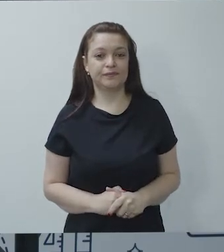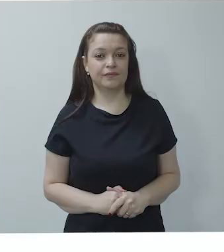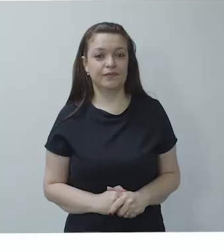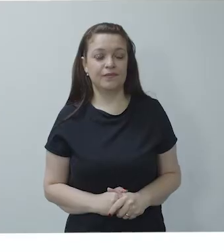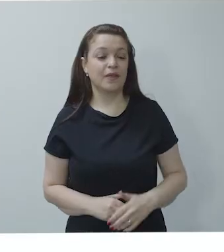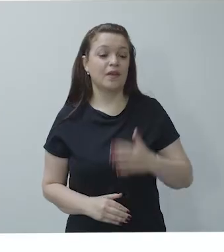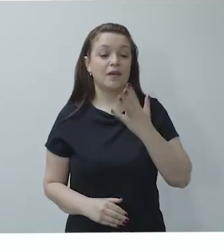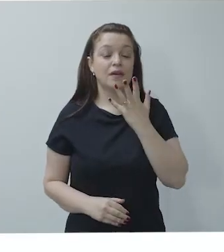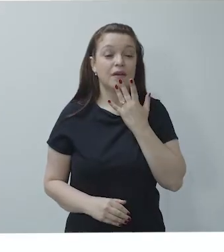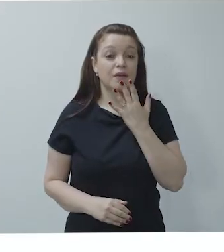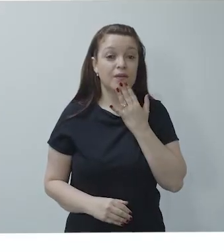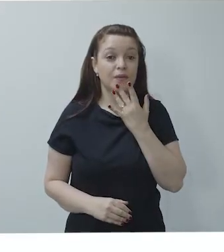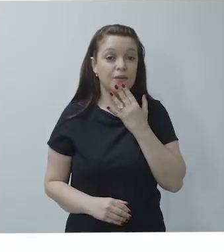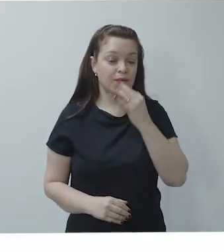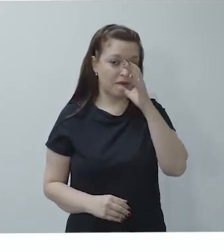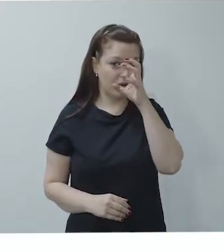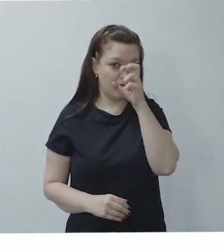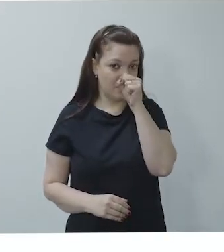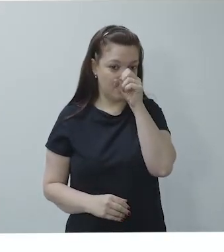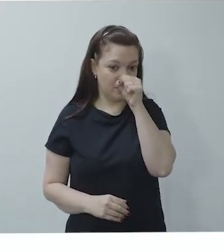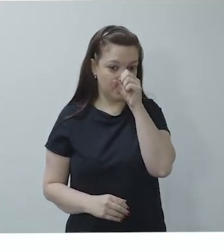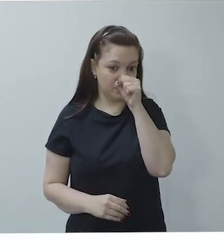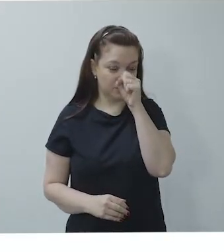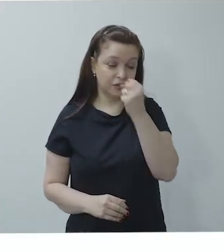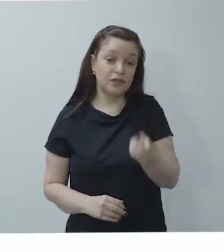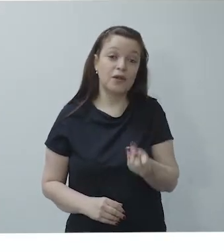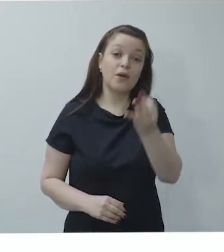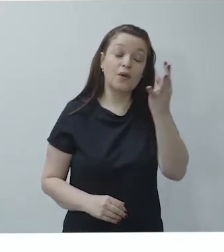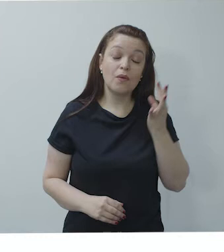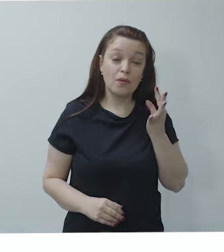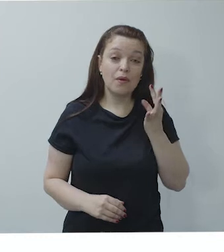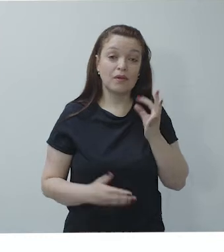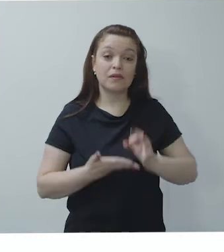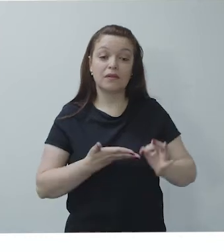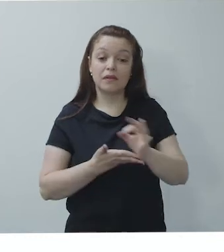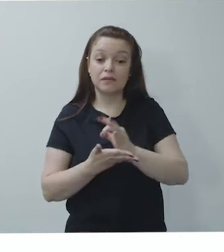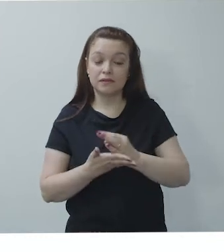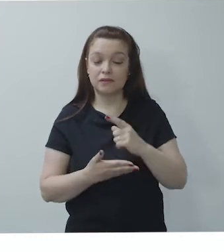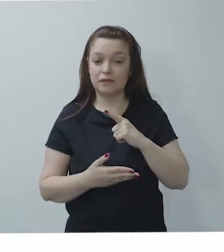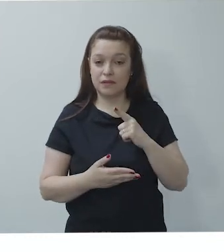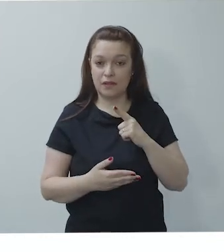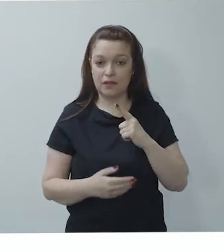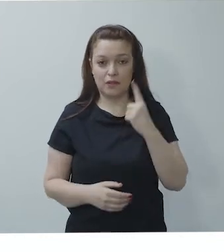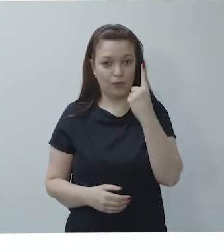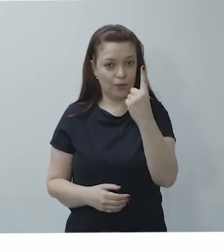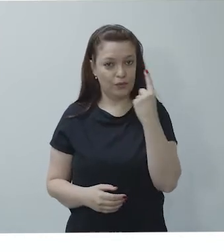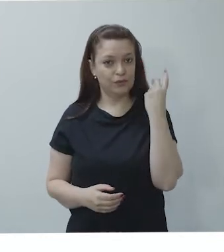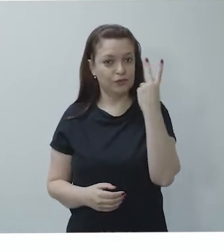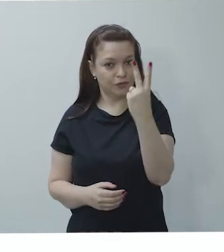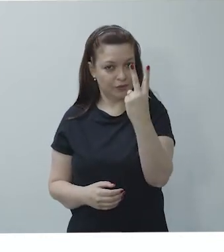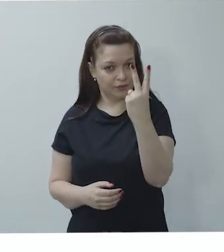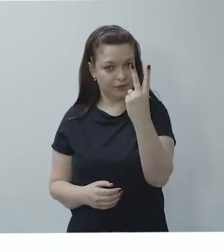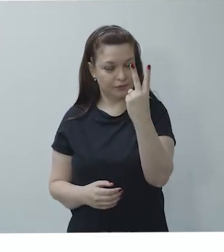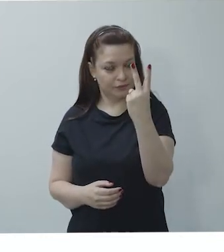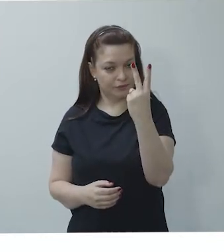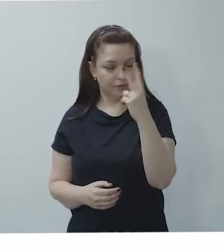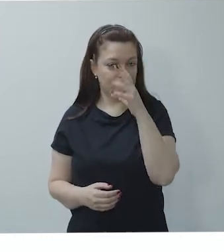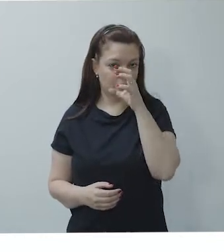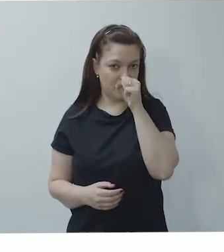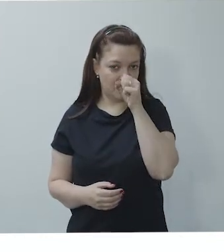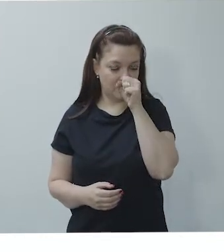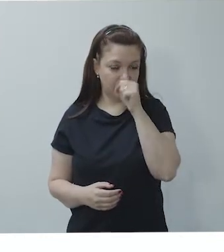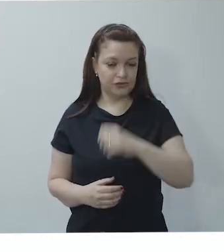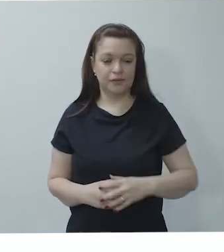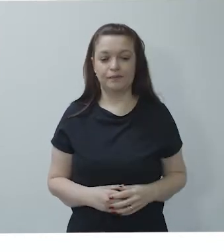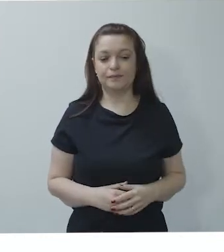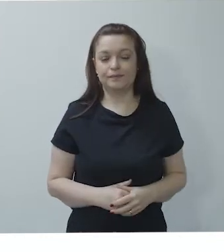lá. Da cor laranja, quantas bolinhas a gente tem lá? Uma, duas. duas